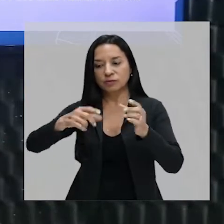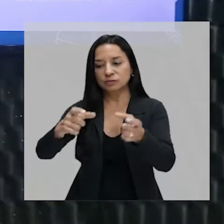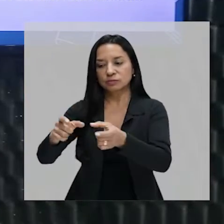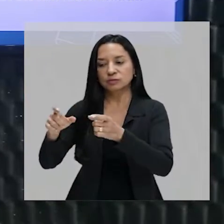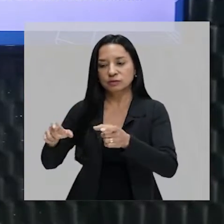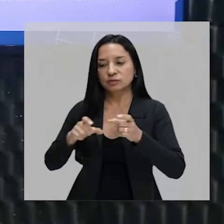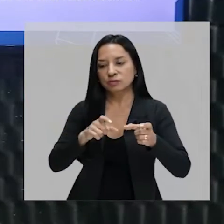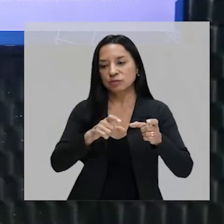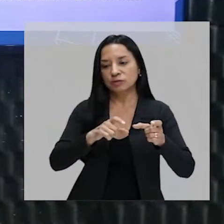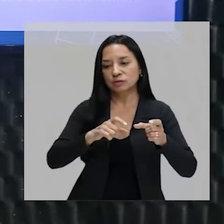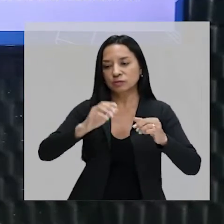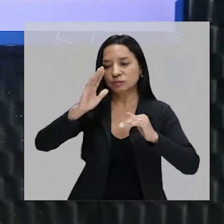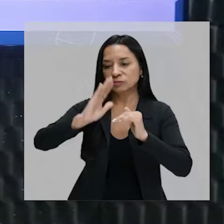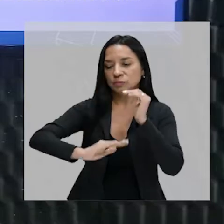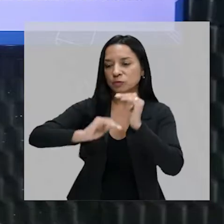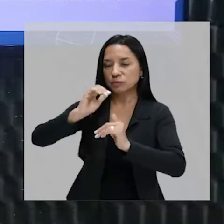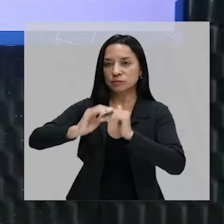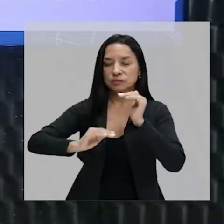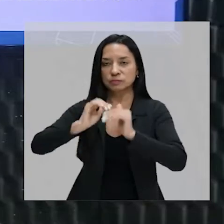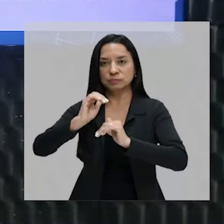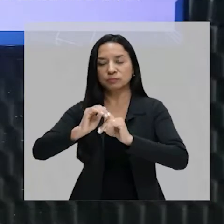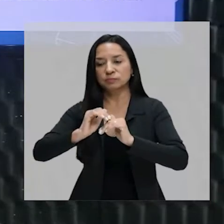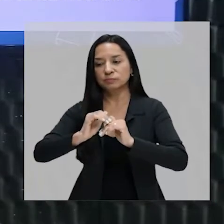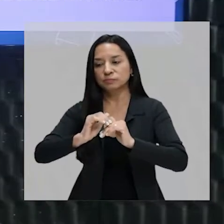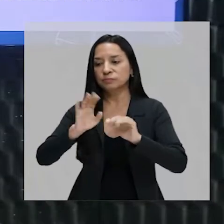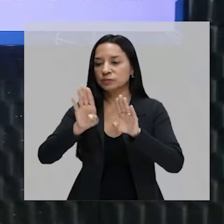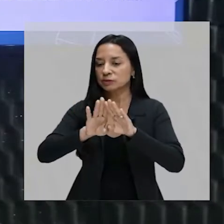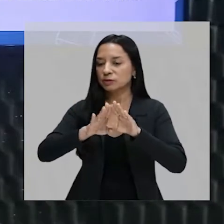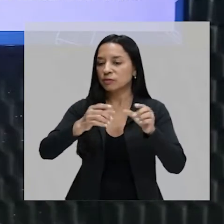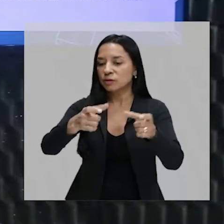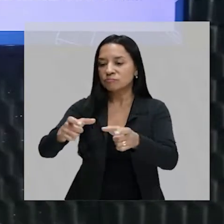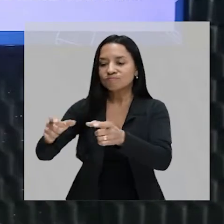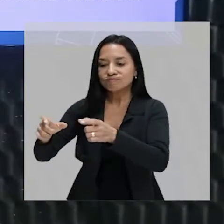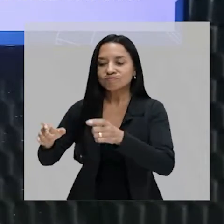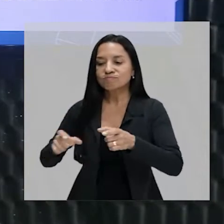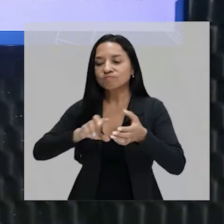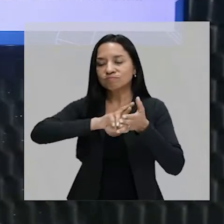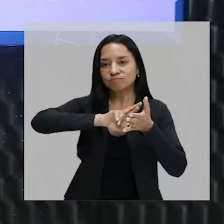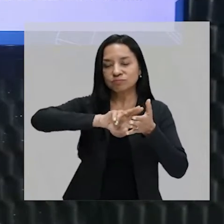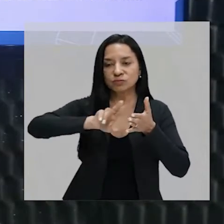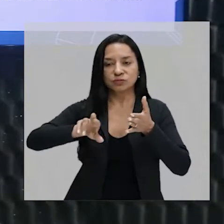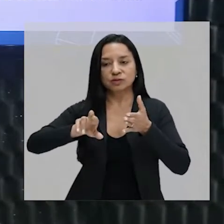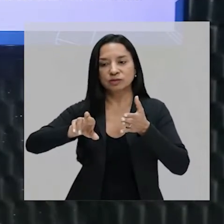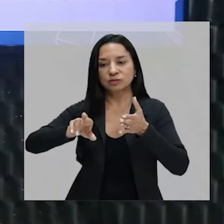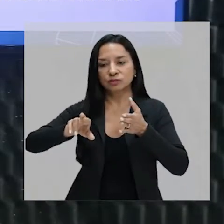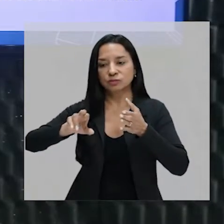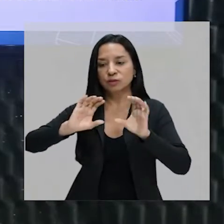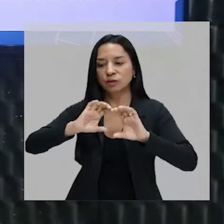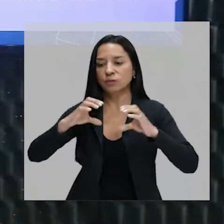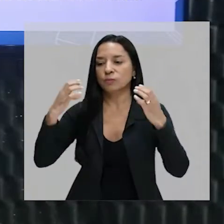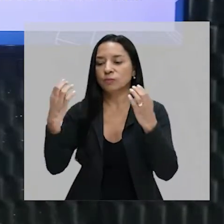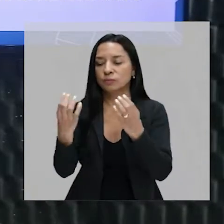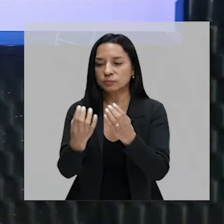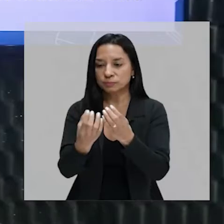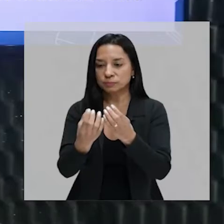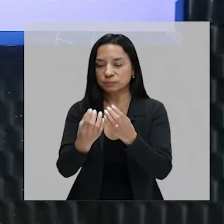empregabilidade em diversos espaços a comunitários